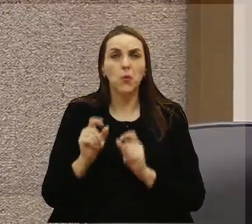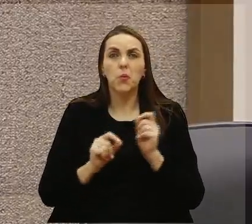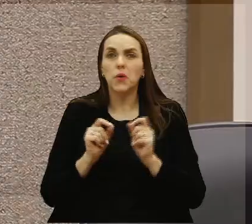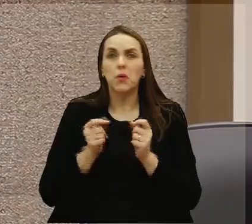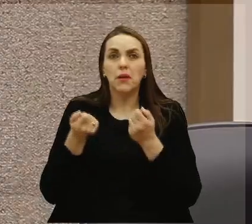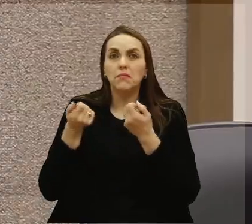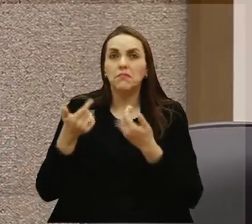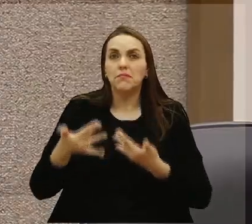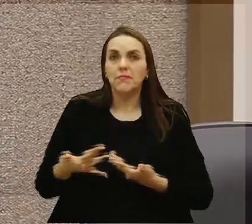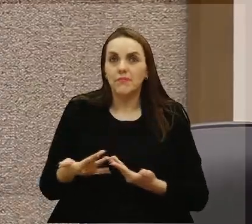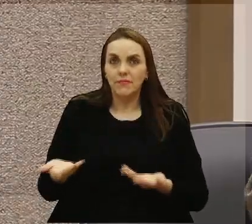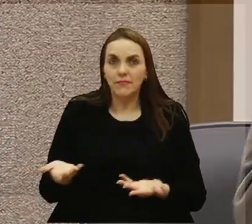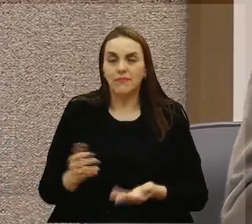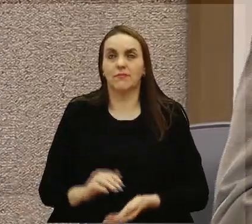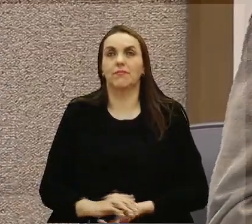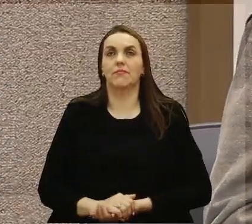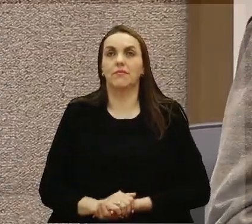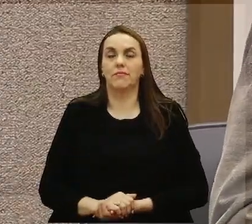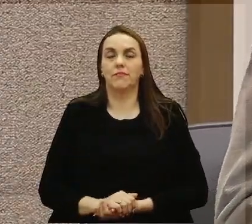com isso?